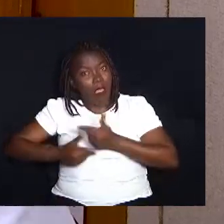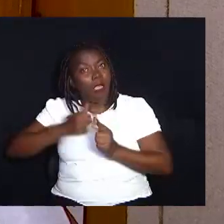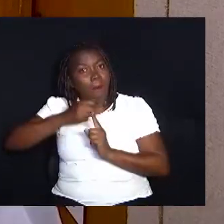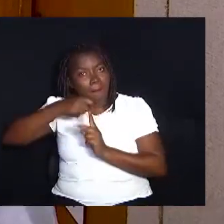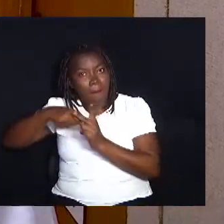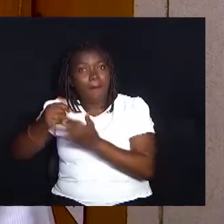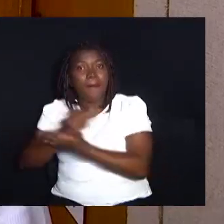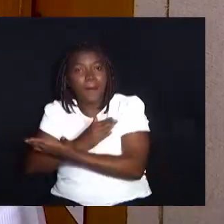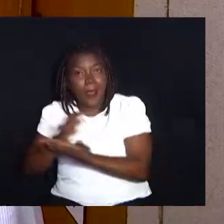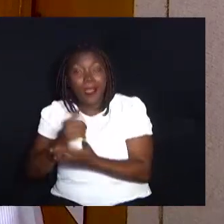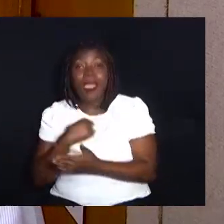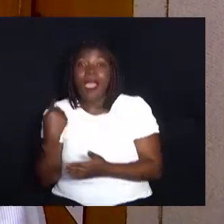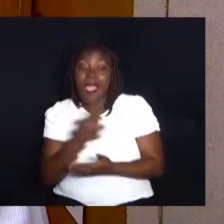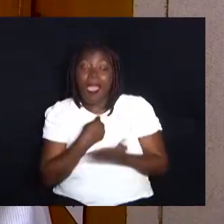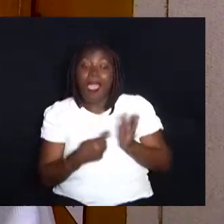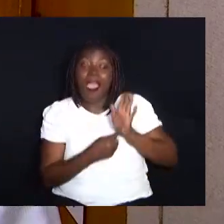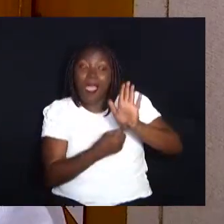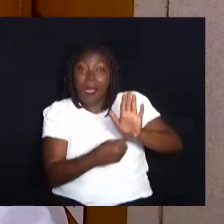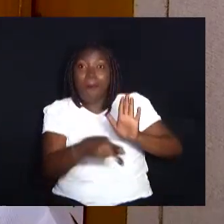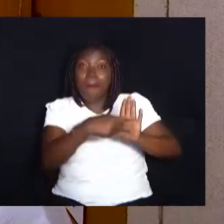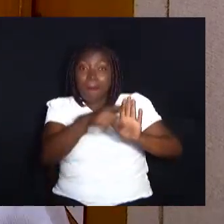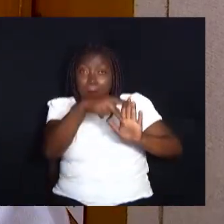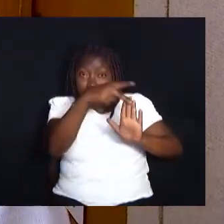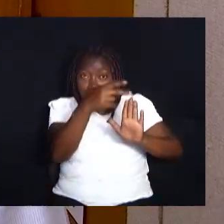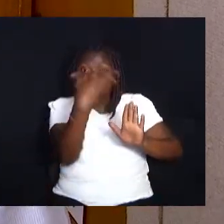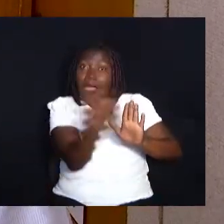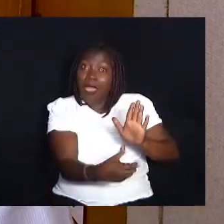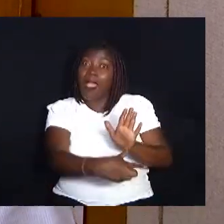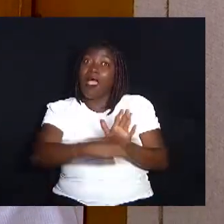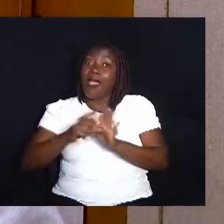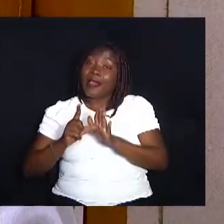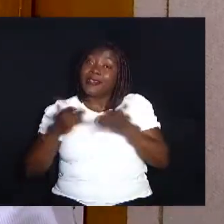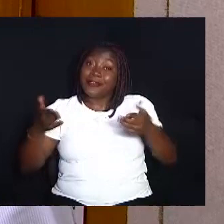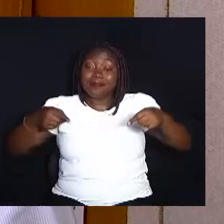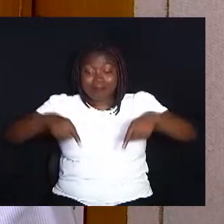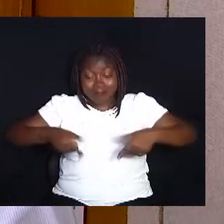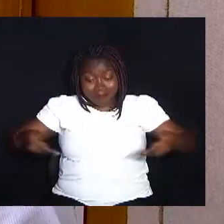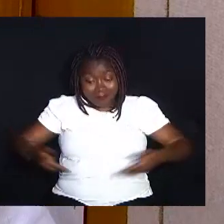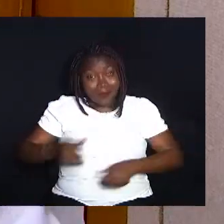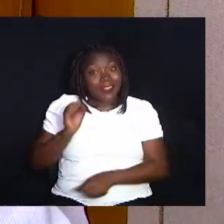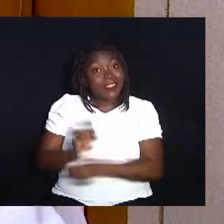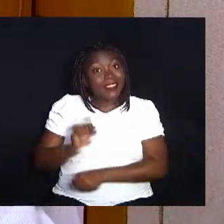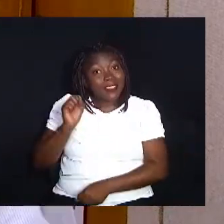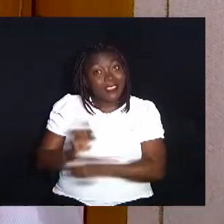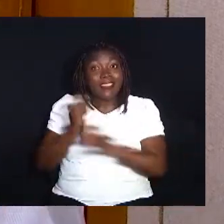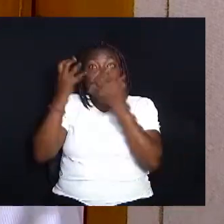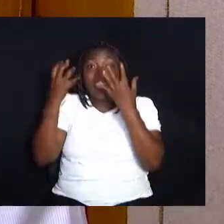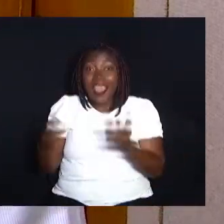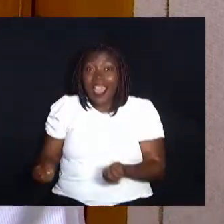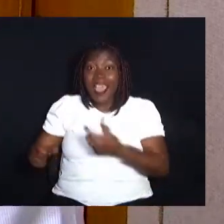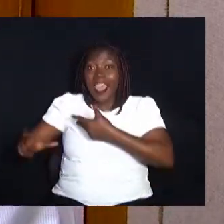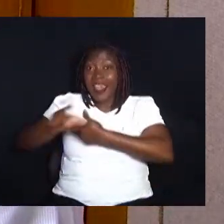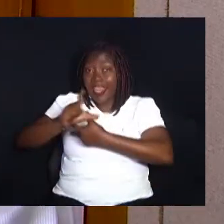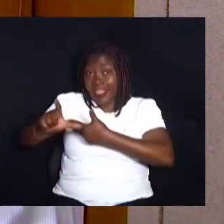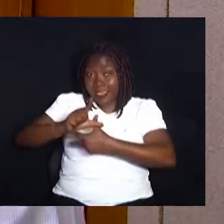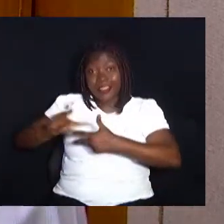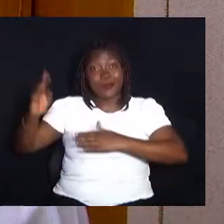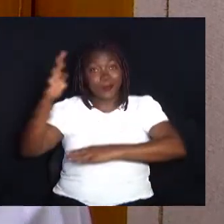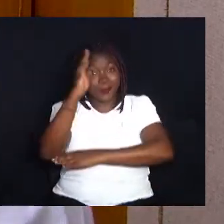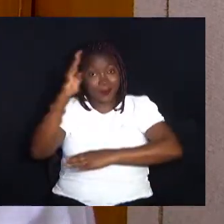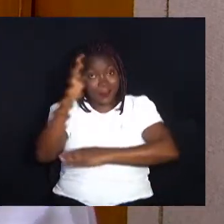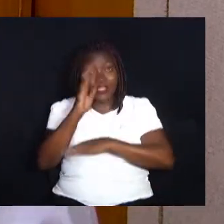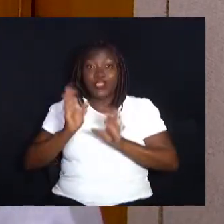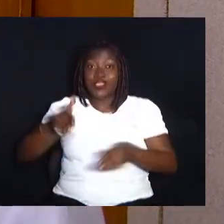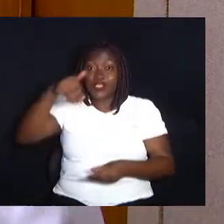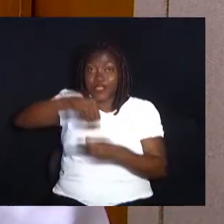gente apresentou os projetos BNDS teve aprovação prévia estamos nesse momento aguardando a autorização Legislativa na